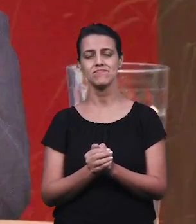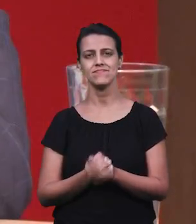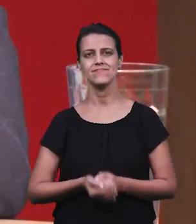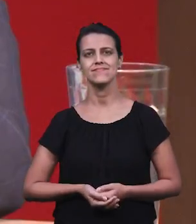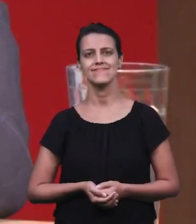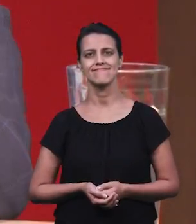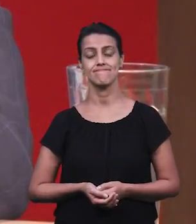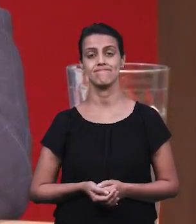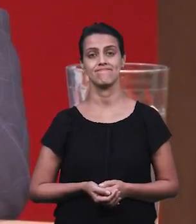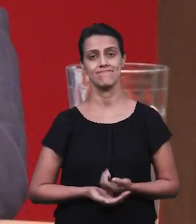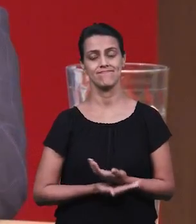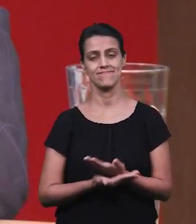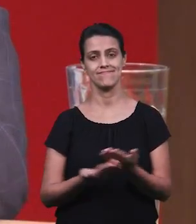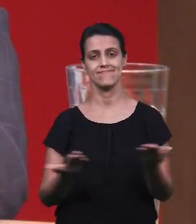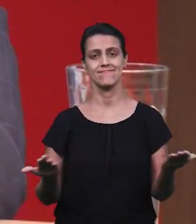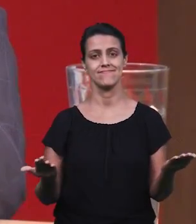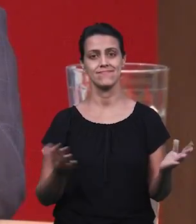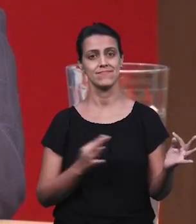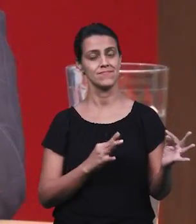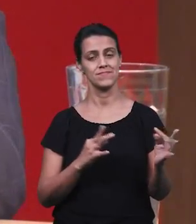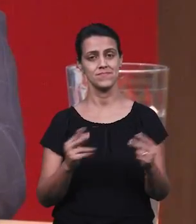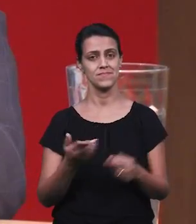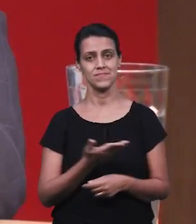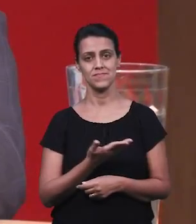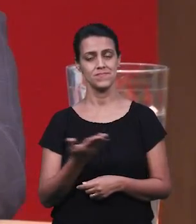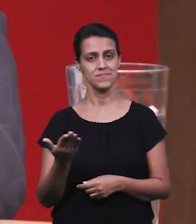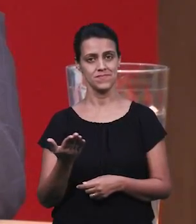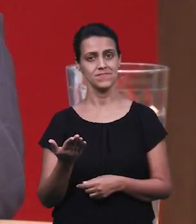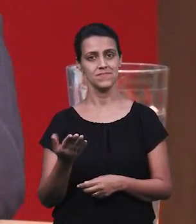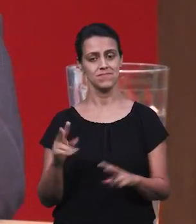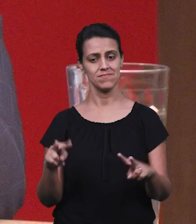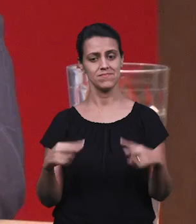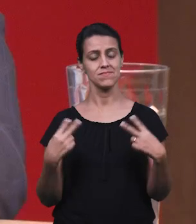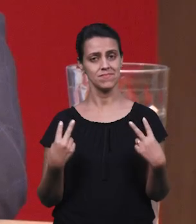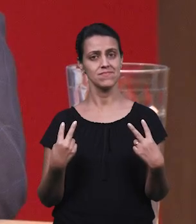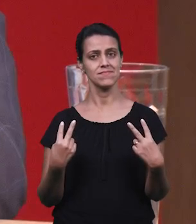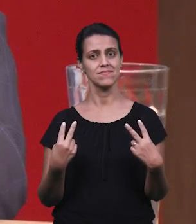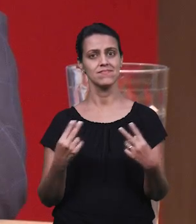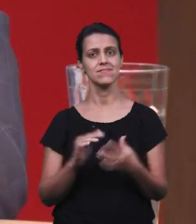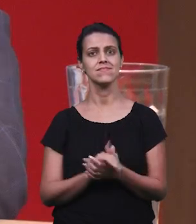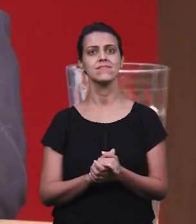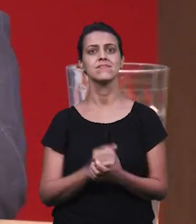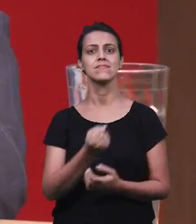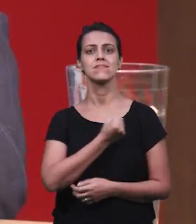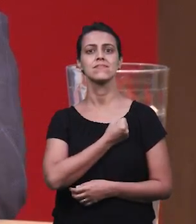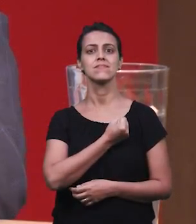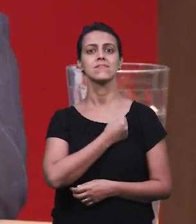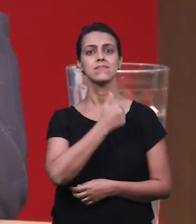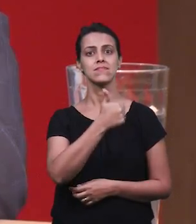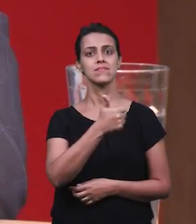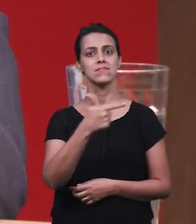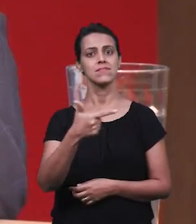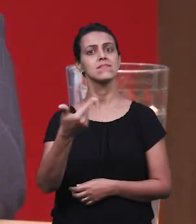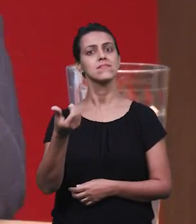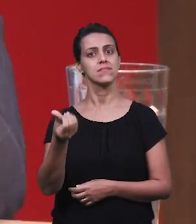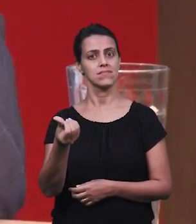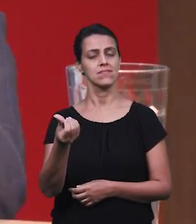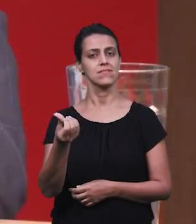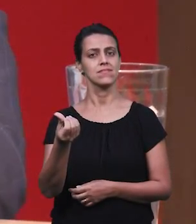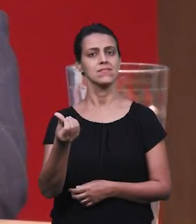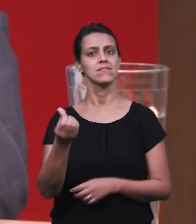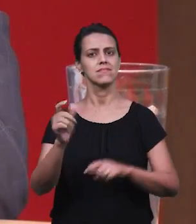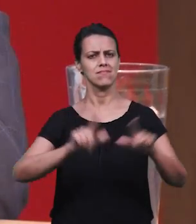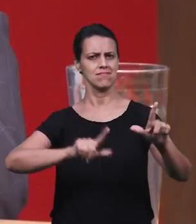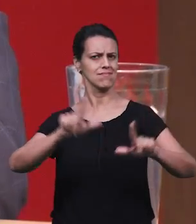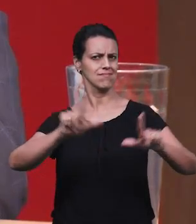Eu quero saudar a todos os nossos irmãos, aqueles que nos veem pelo canal 126 da